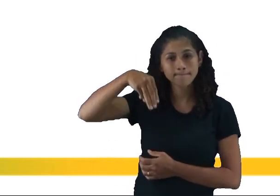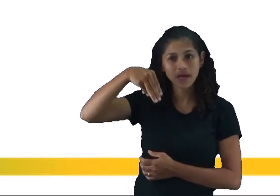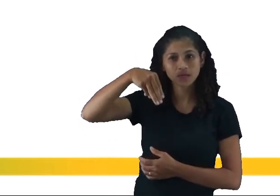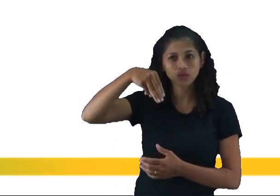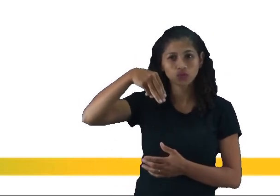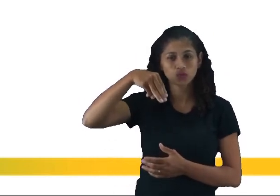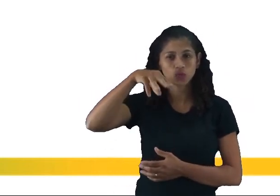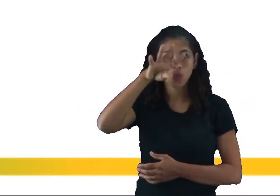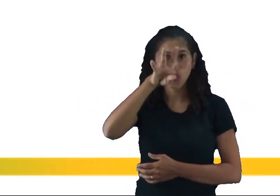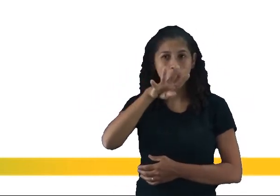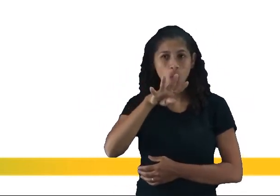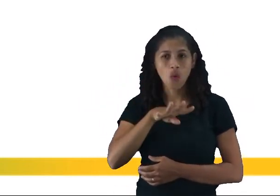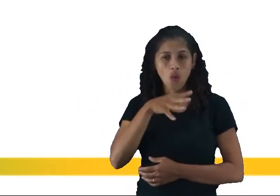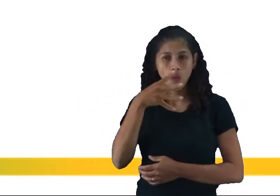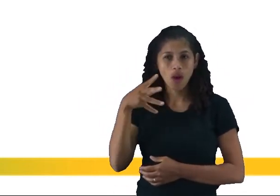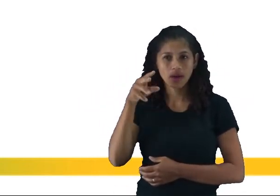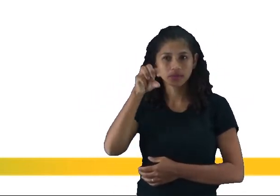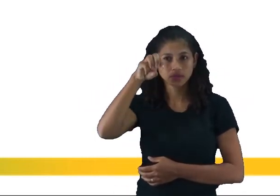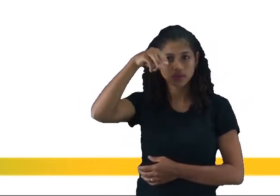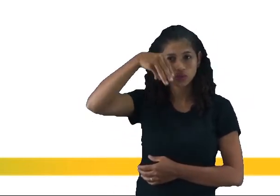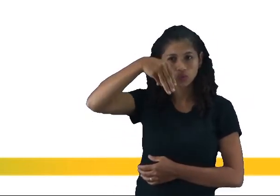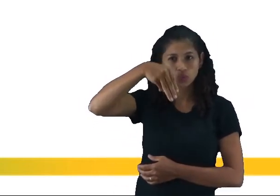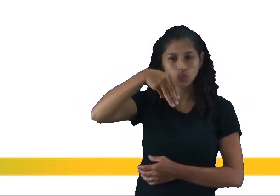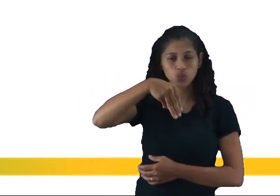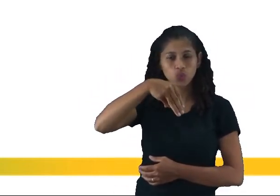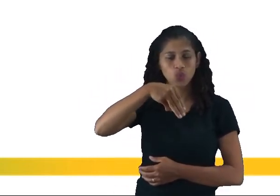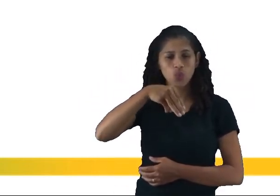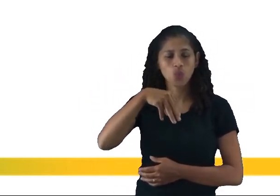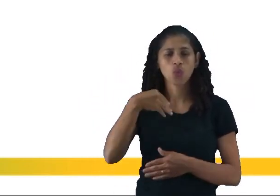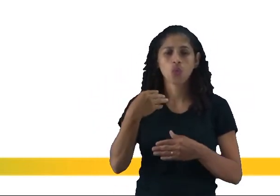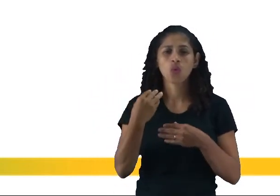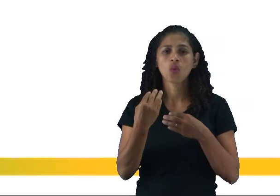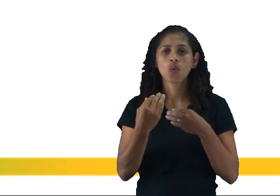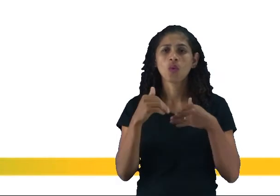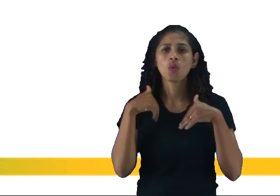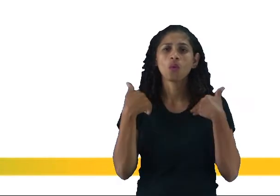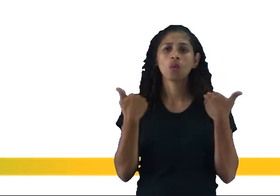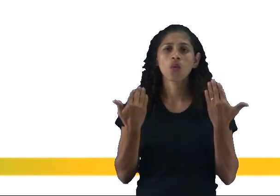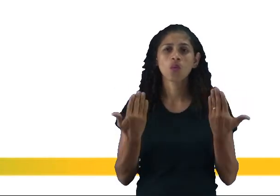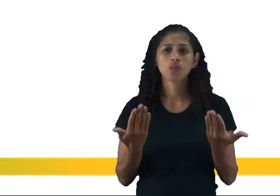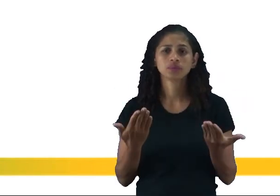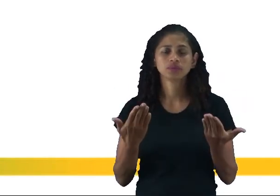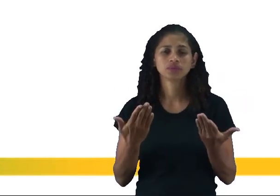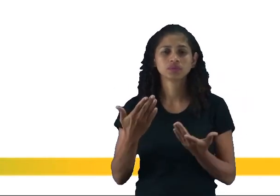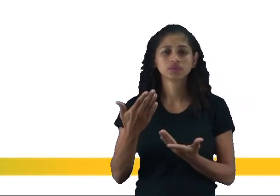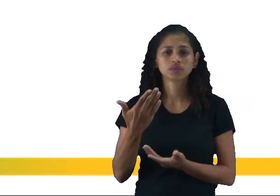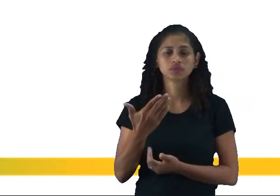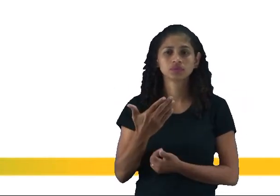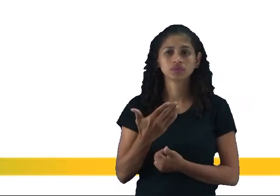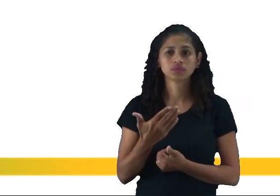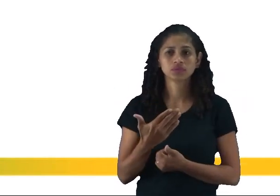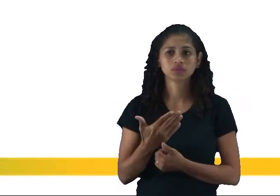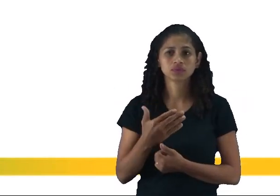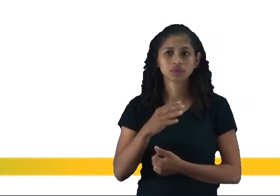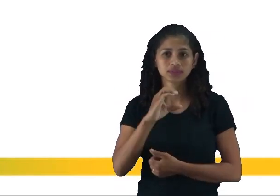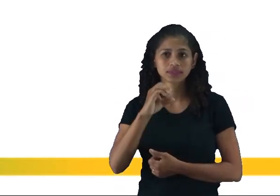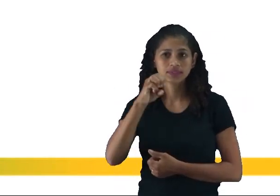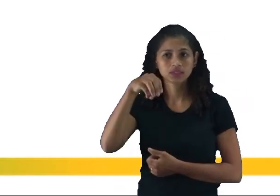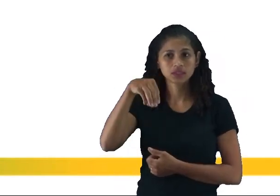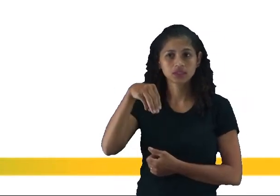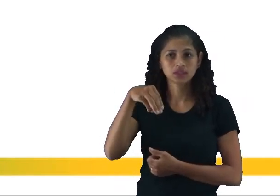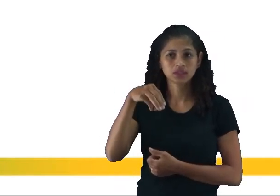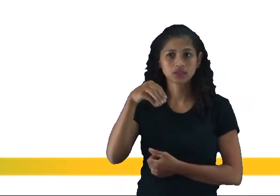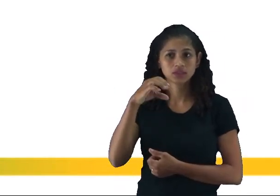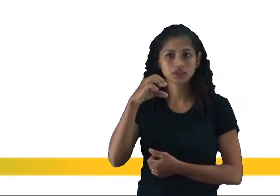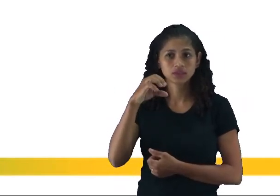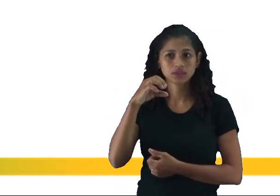para sabermos quantos centímetros cabem dentro de um metro, é só fazer o seguinte. Olha só, nós vamos colocar o número 1